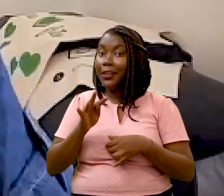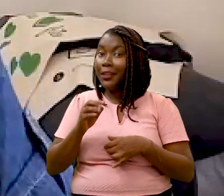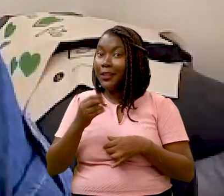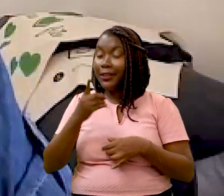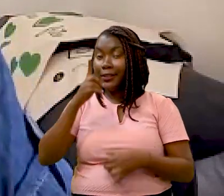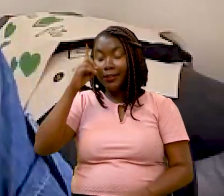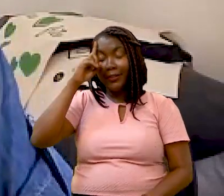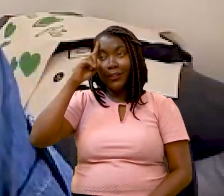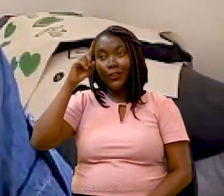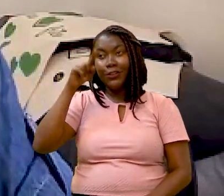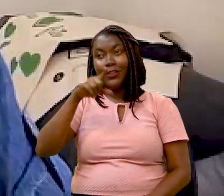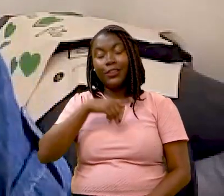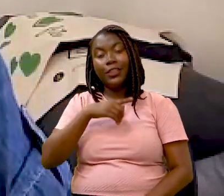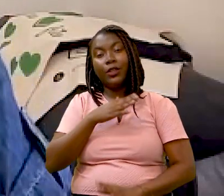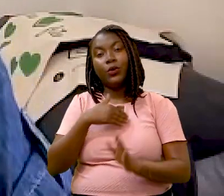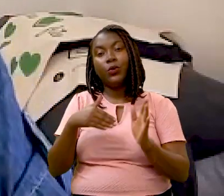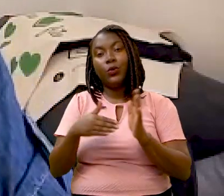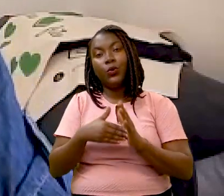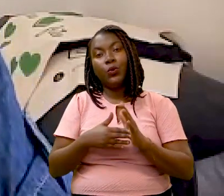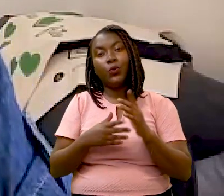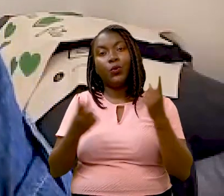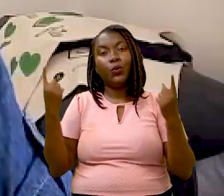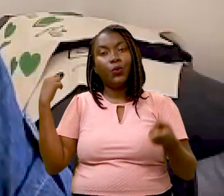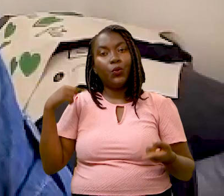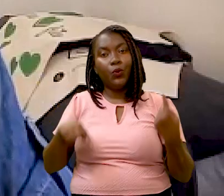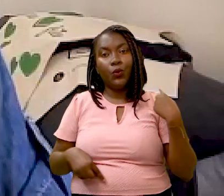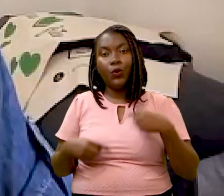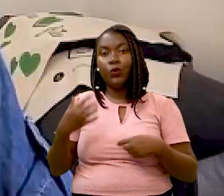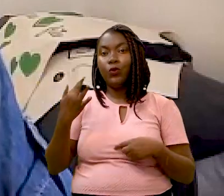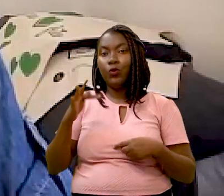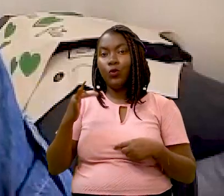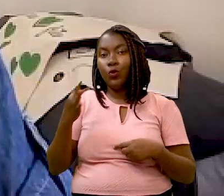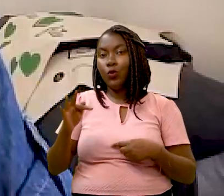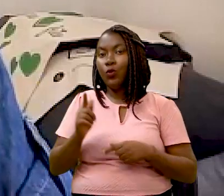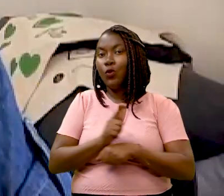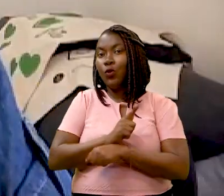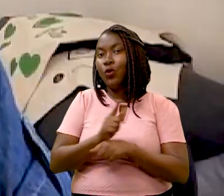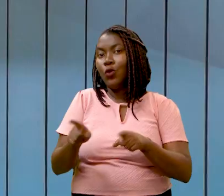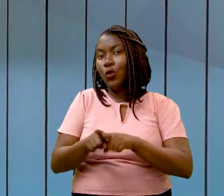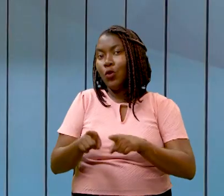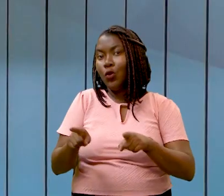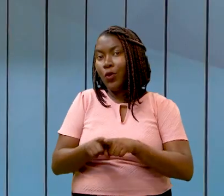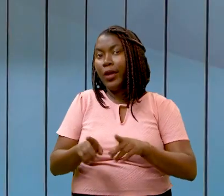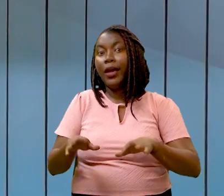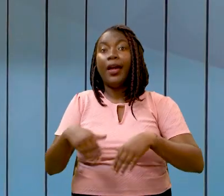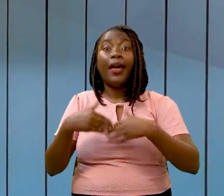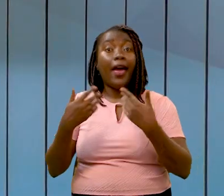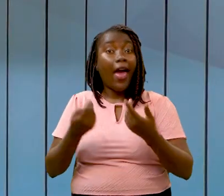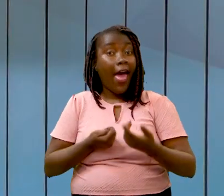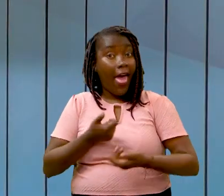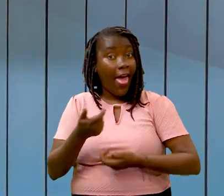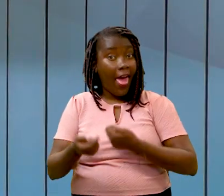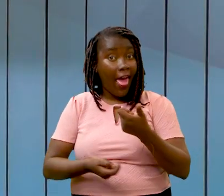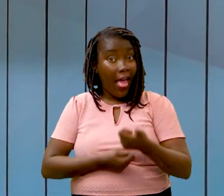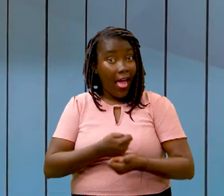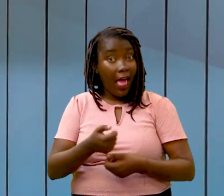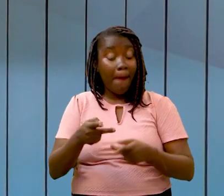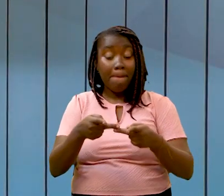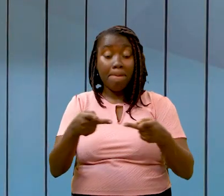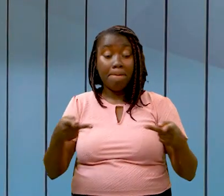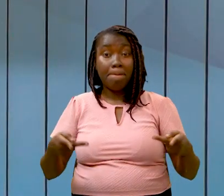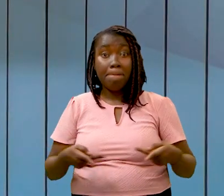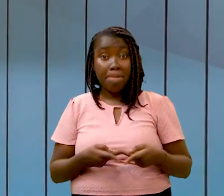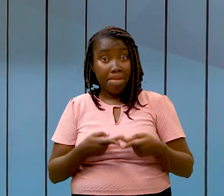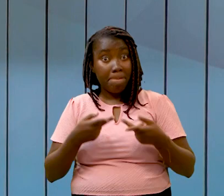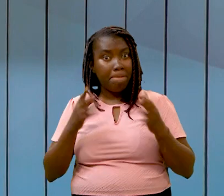que você tenha todo o metabolismo de dor gerenciado também. São dicas de pratos,